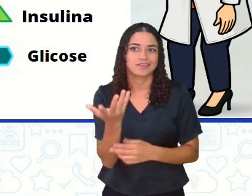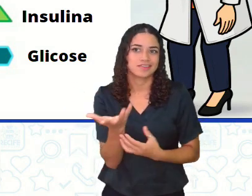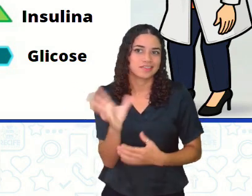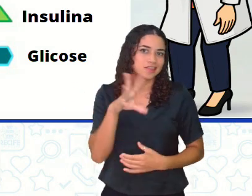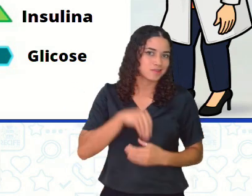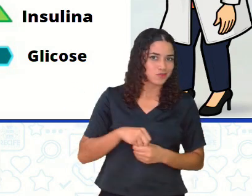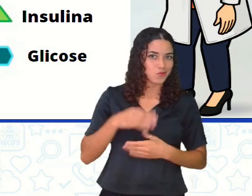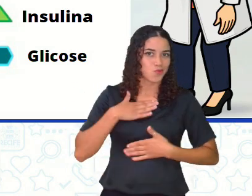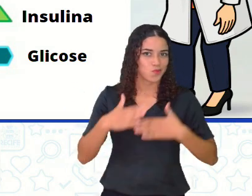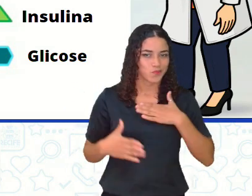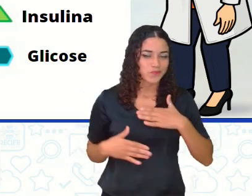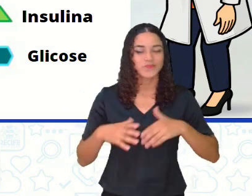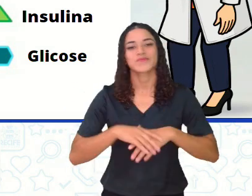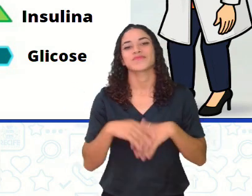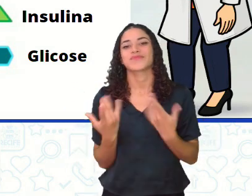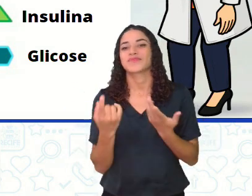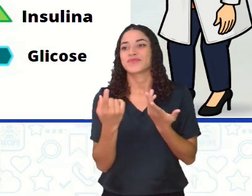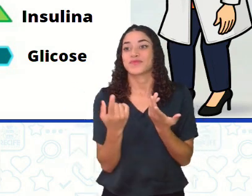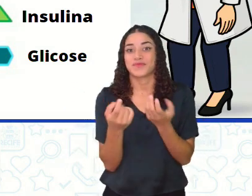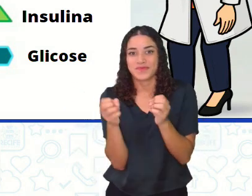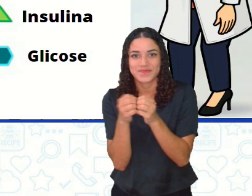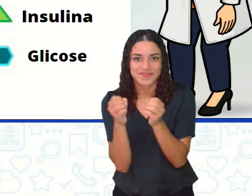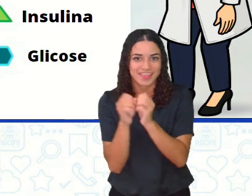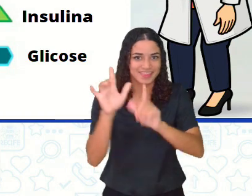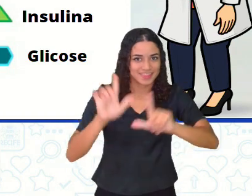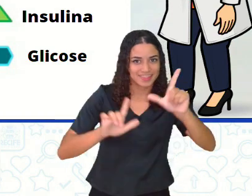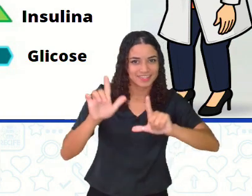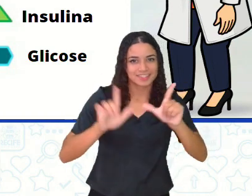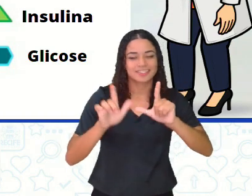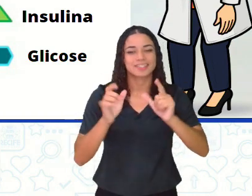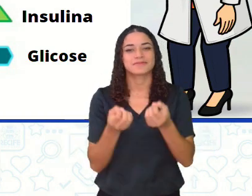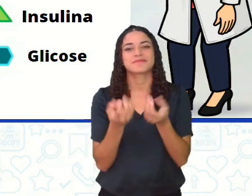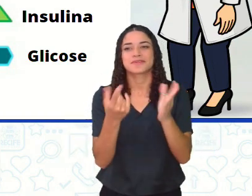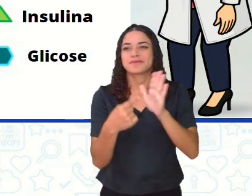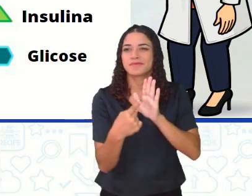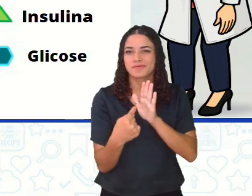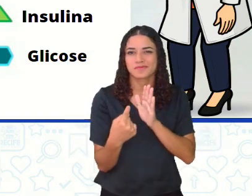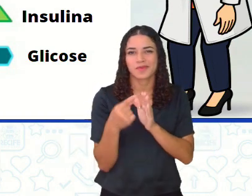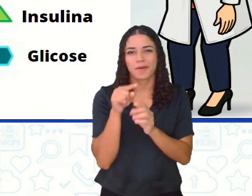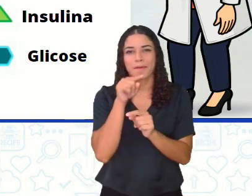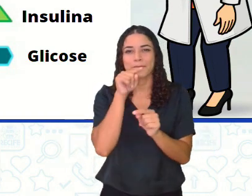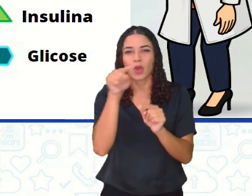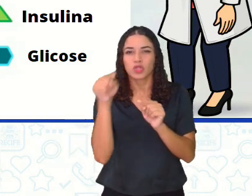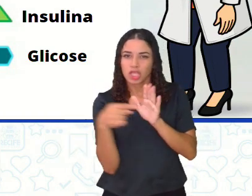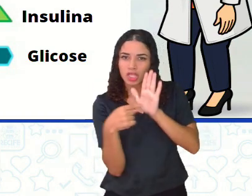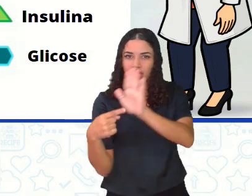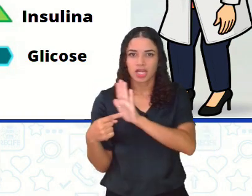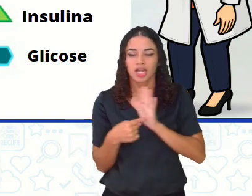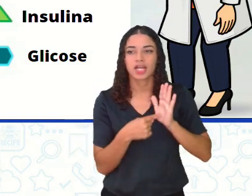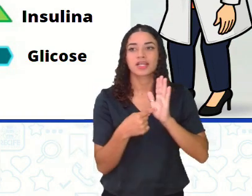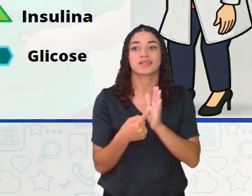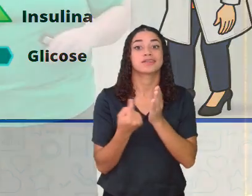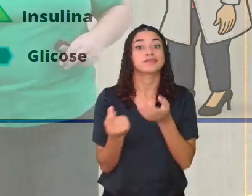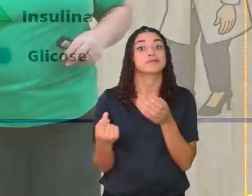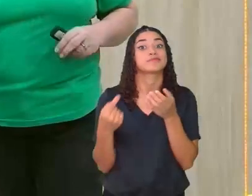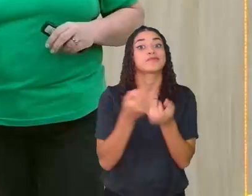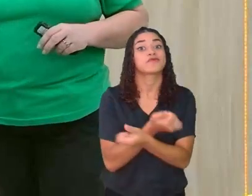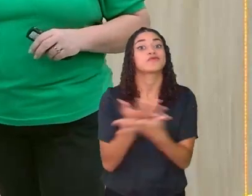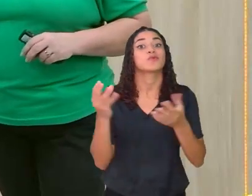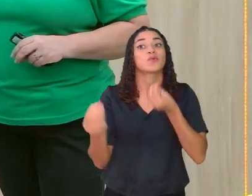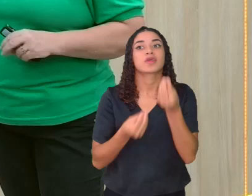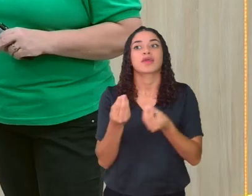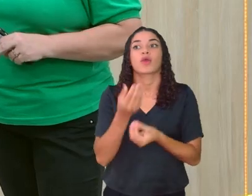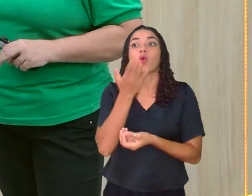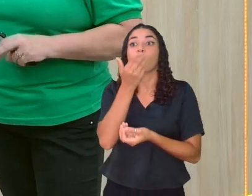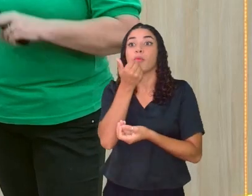aí ao nosso corpo. Eu vou me aproximar da tela para apontar desde a chegada do alimento no estômago